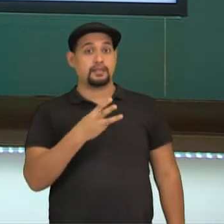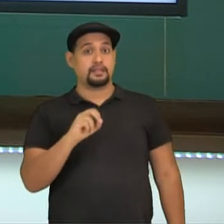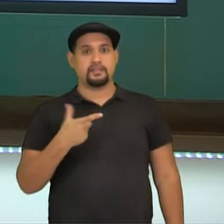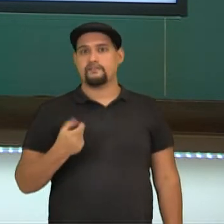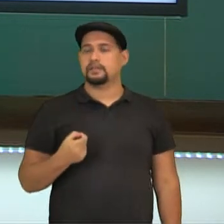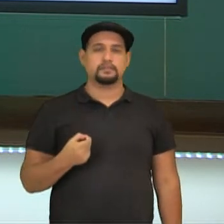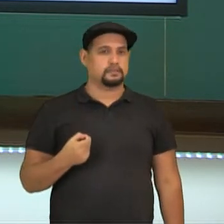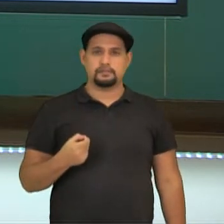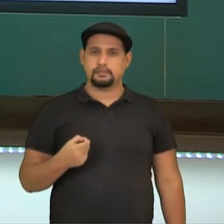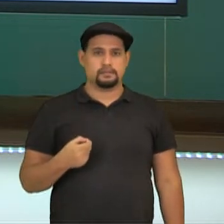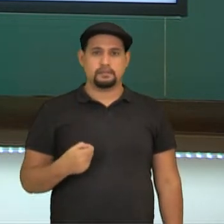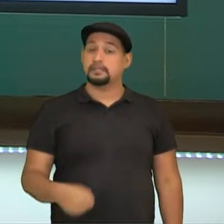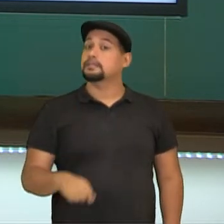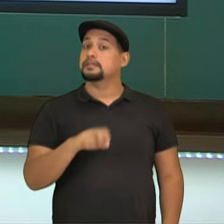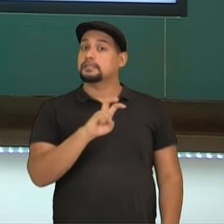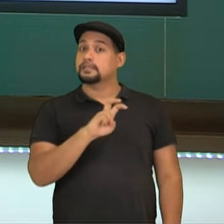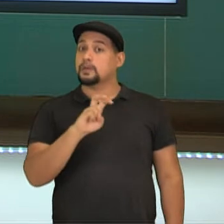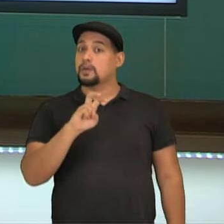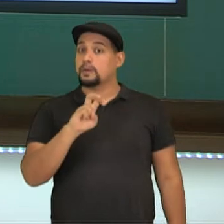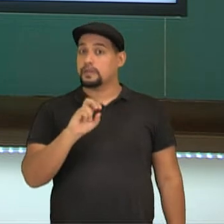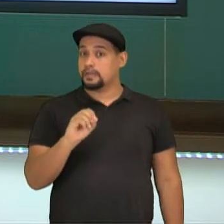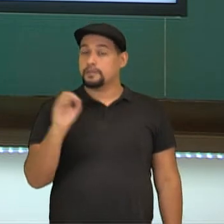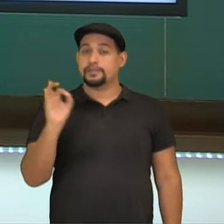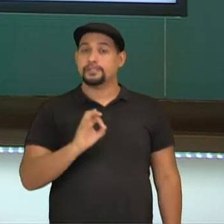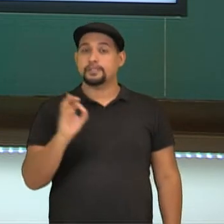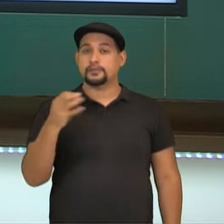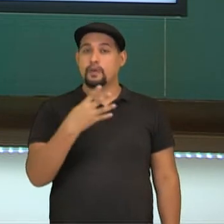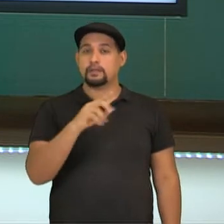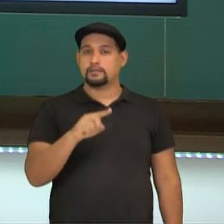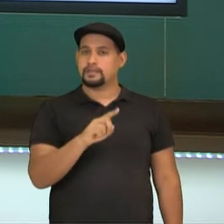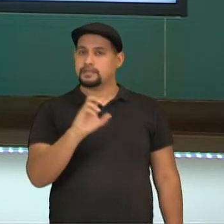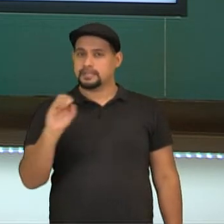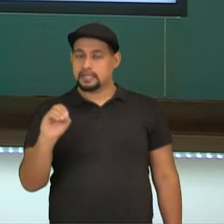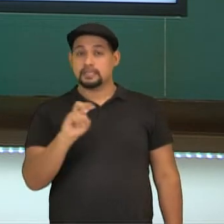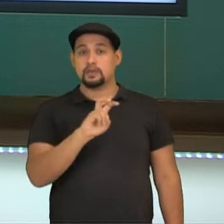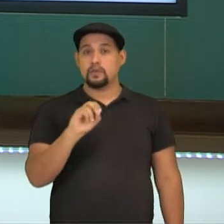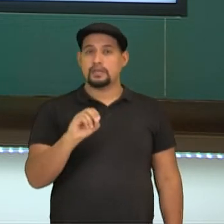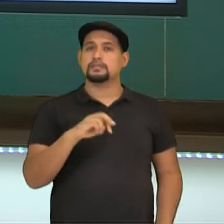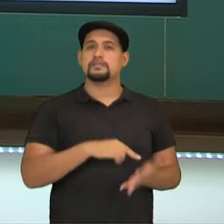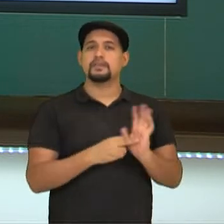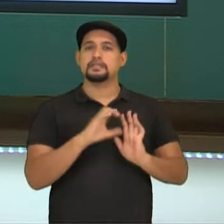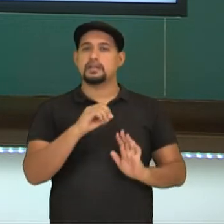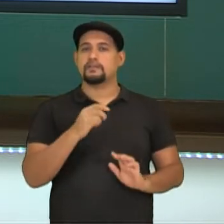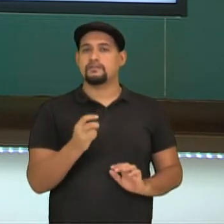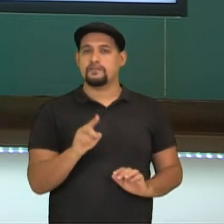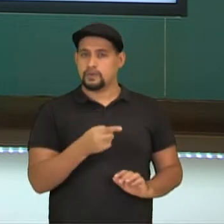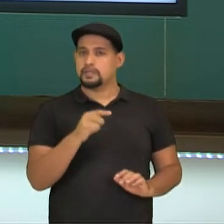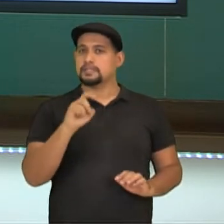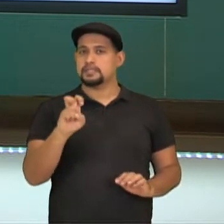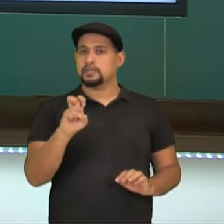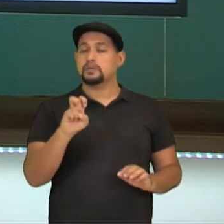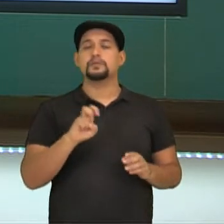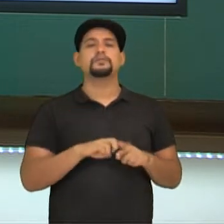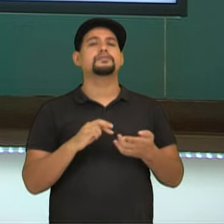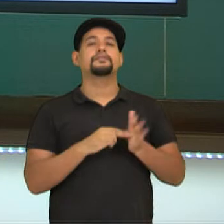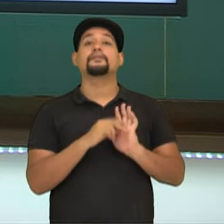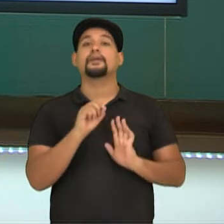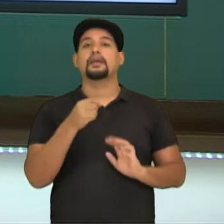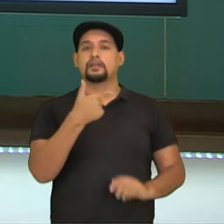20. 50% de 4.100, 50 é 0,5, 4.100, portanto